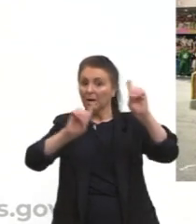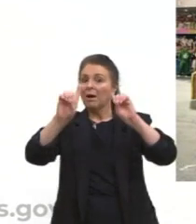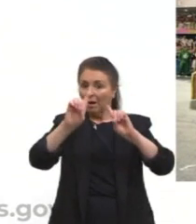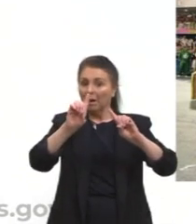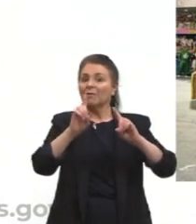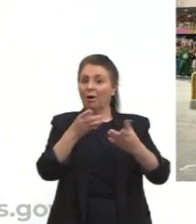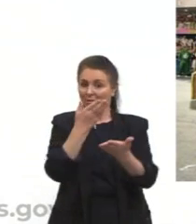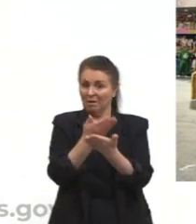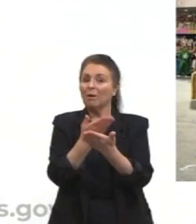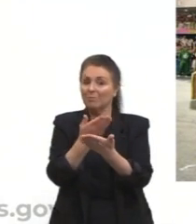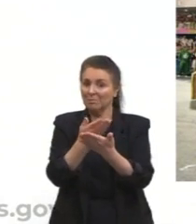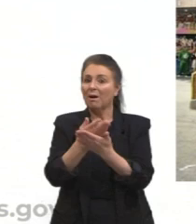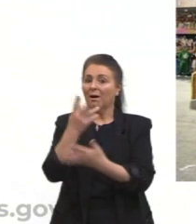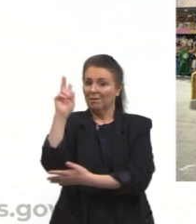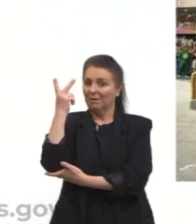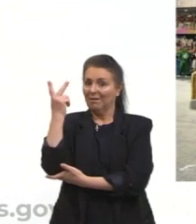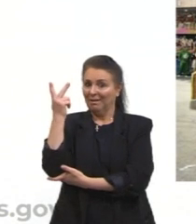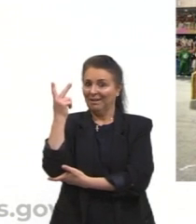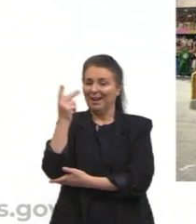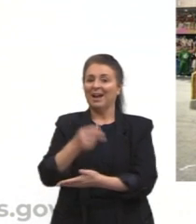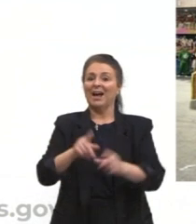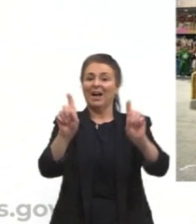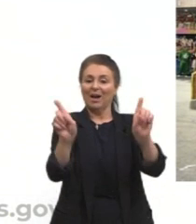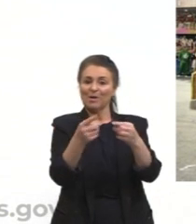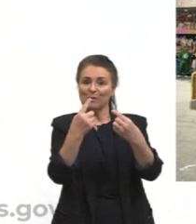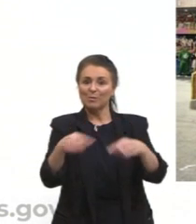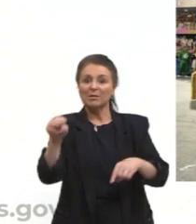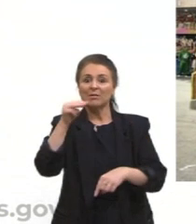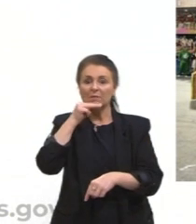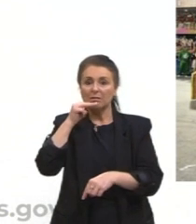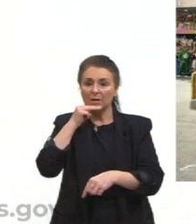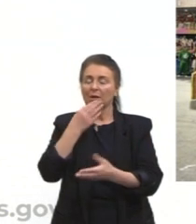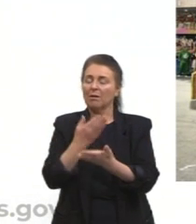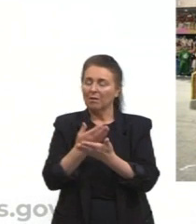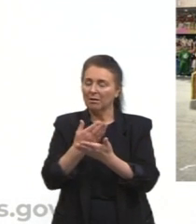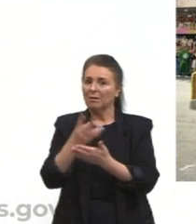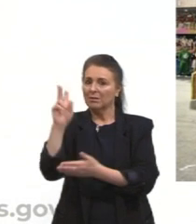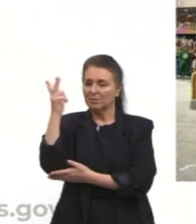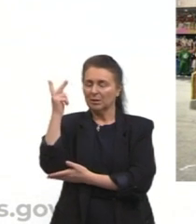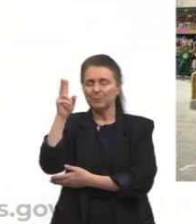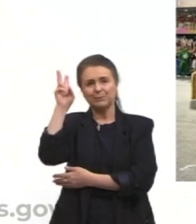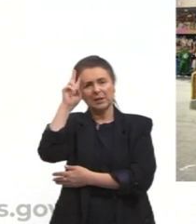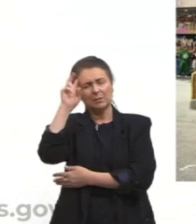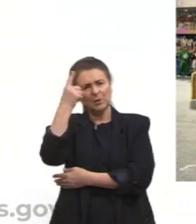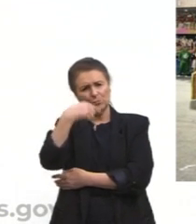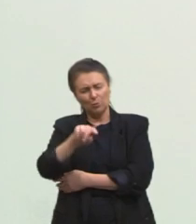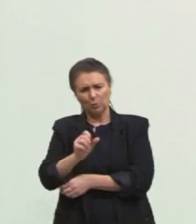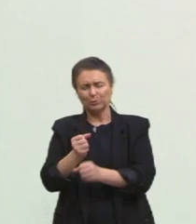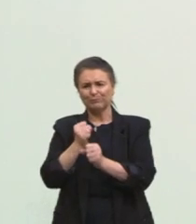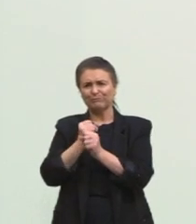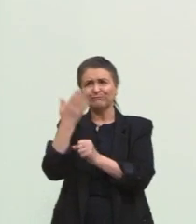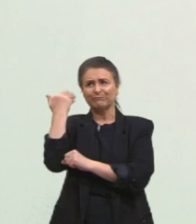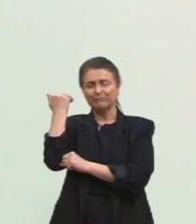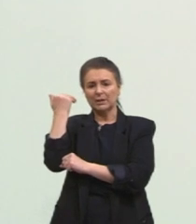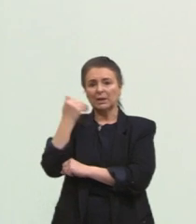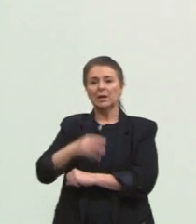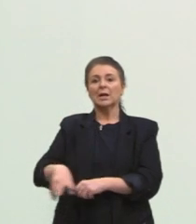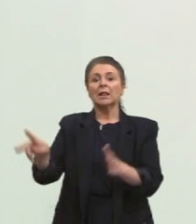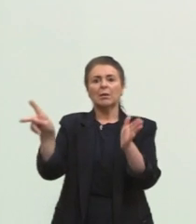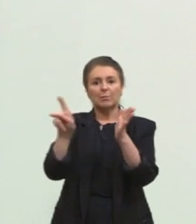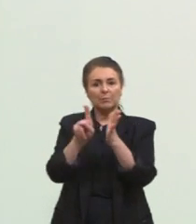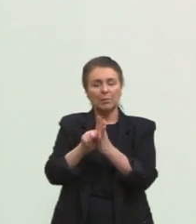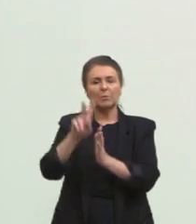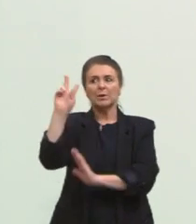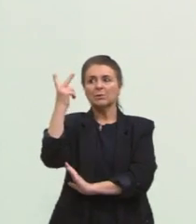de História né esse enredo da Mangueira é uma aula de história e eu lembrei de um mais antigo que fala da própria história do carnaval